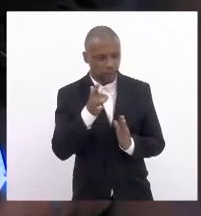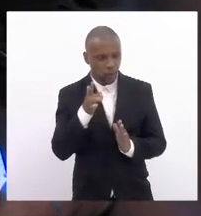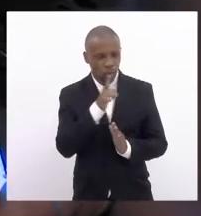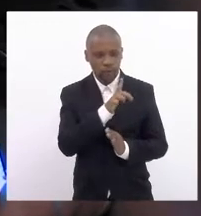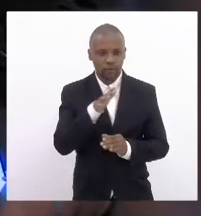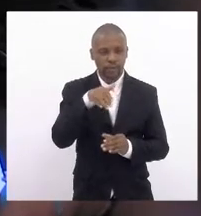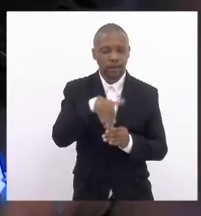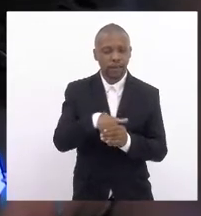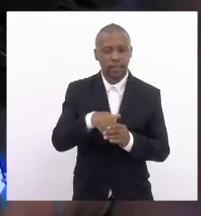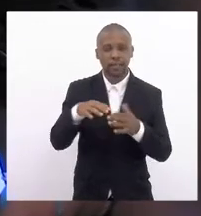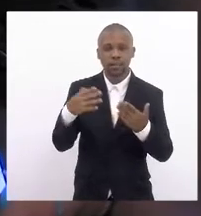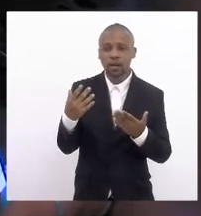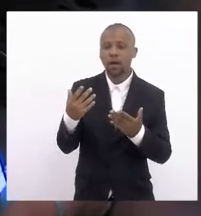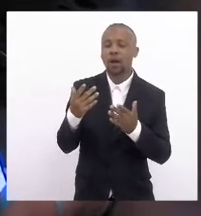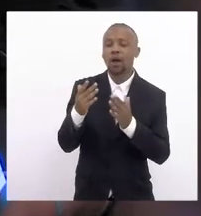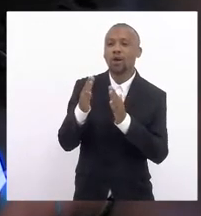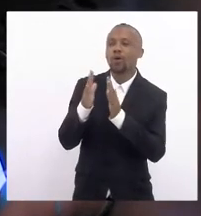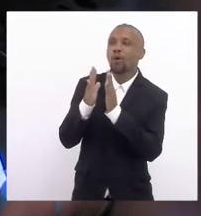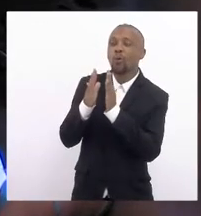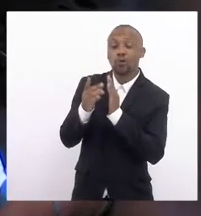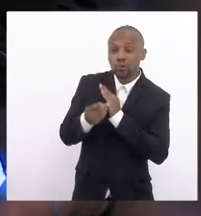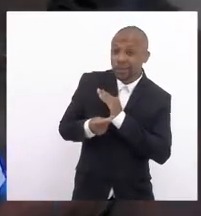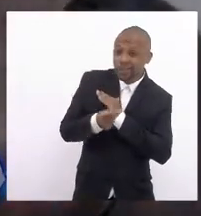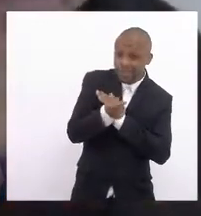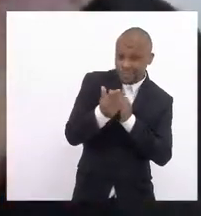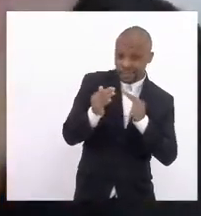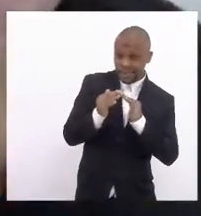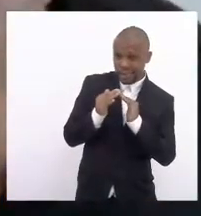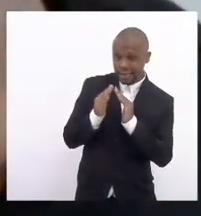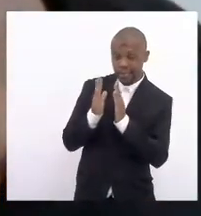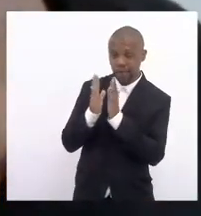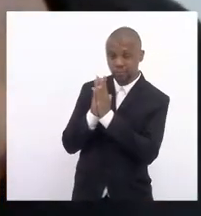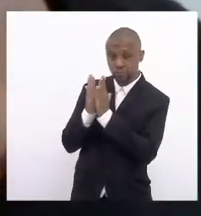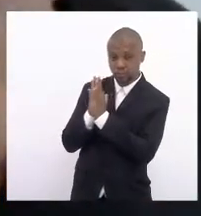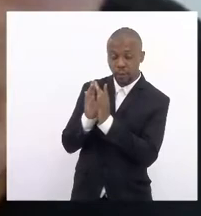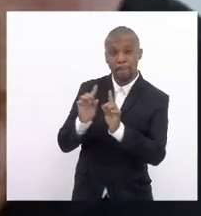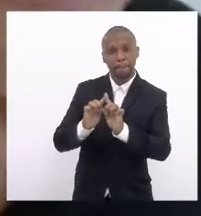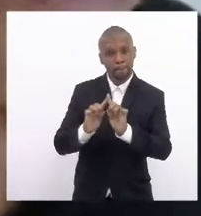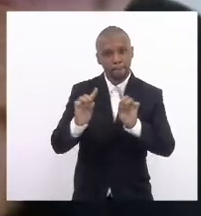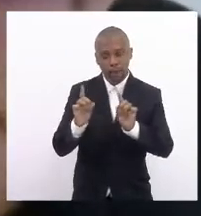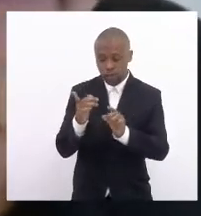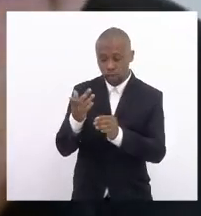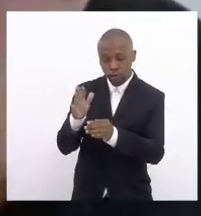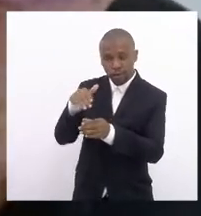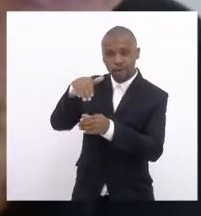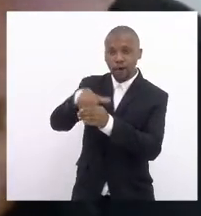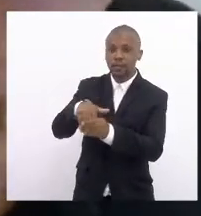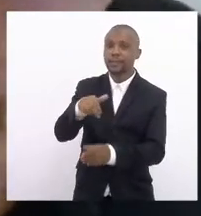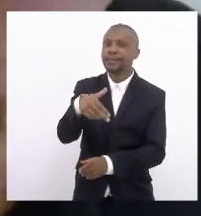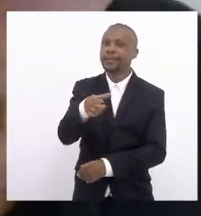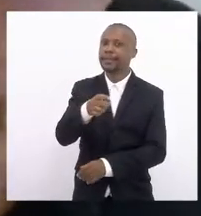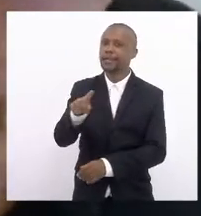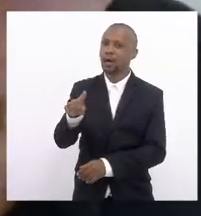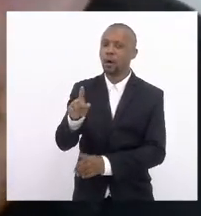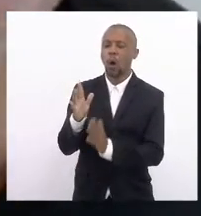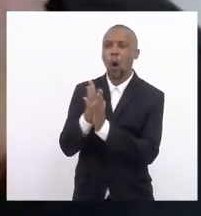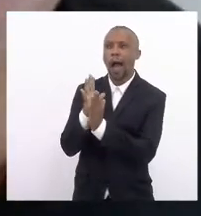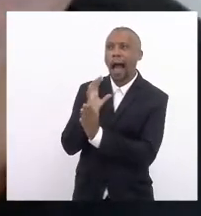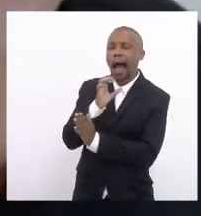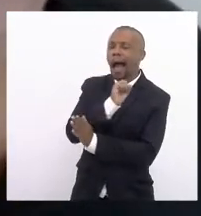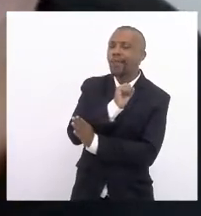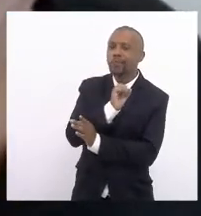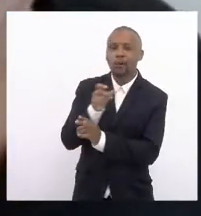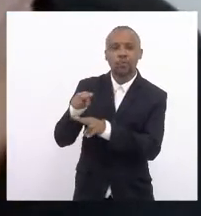Eu não orei quando saí de casa, mas eu voto não. Eu orei rápido, não funcionou o